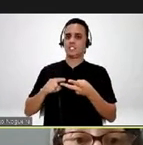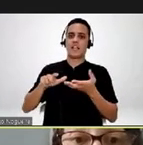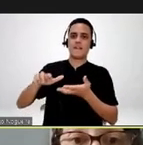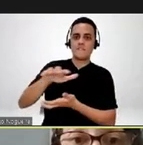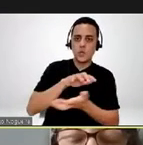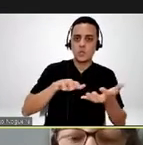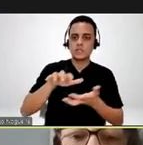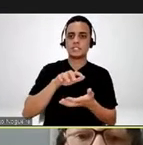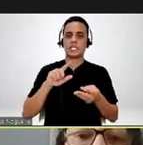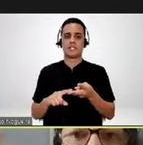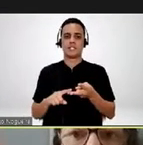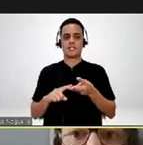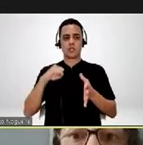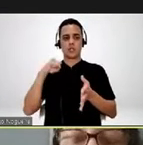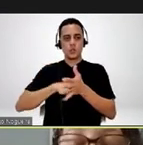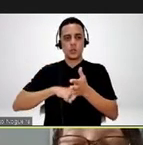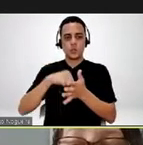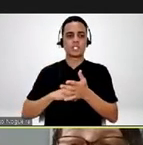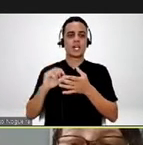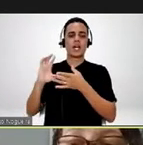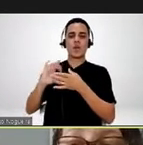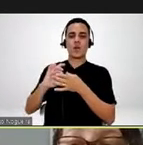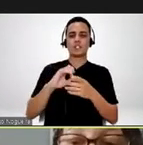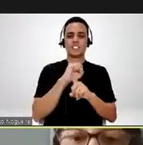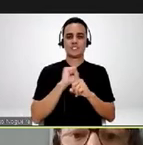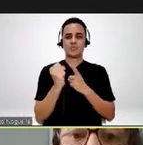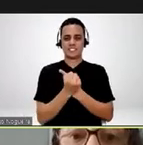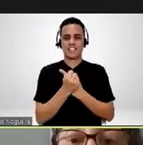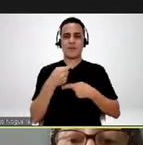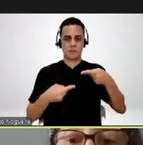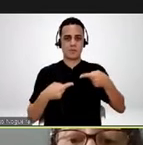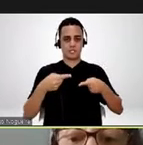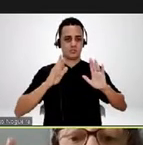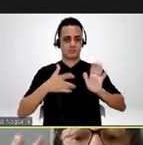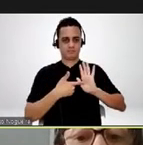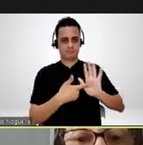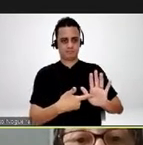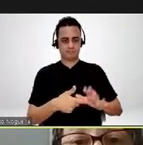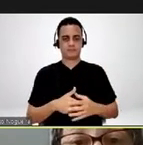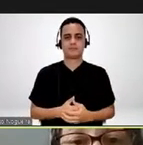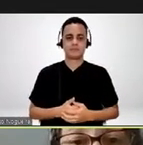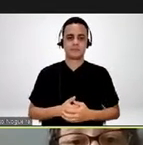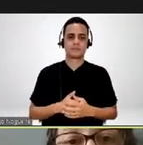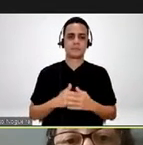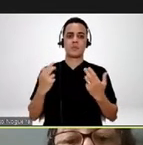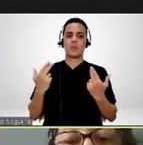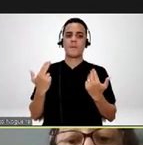uma luta, a um contexto social e político definido. No entanto, as mãos